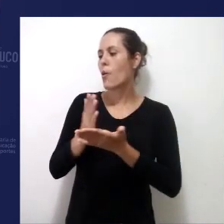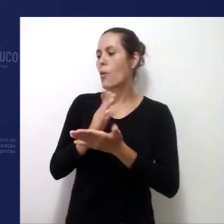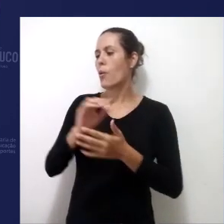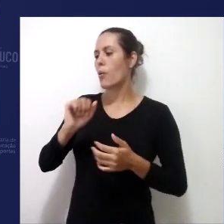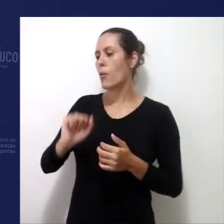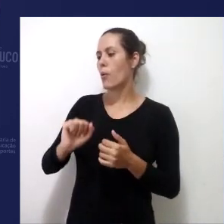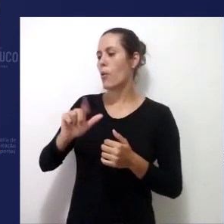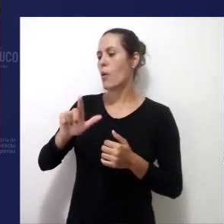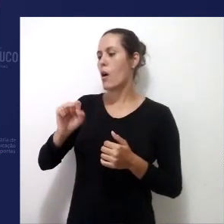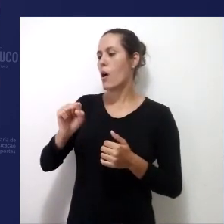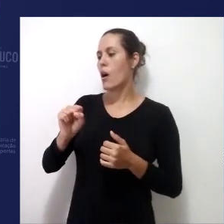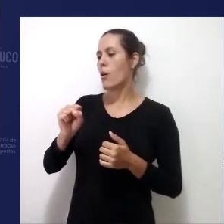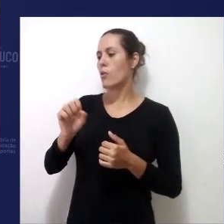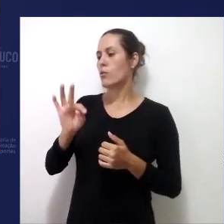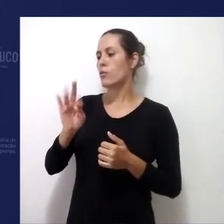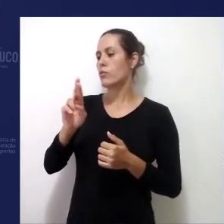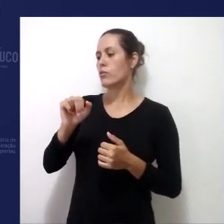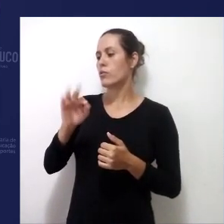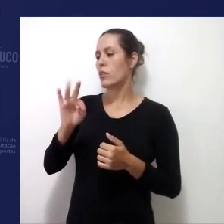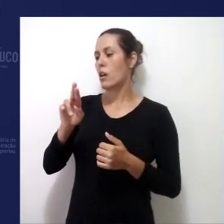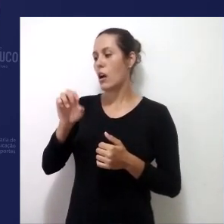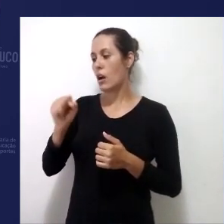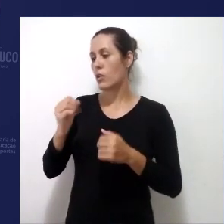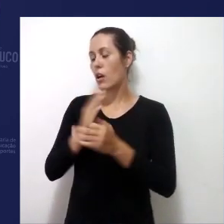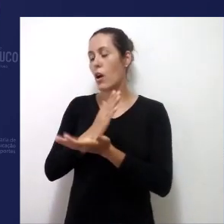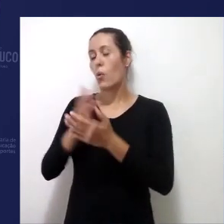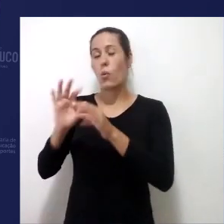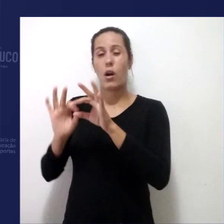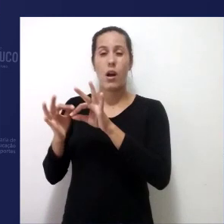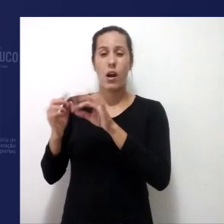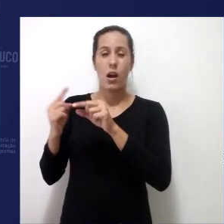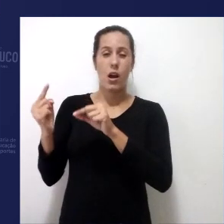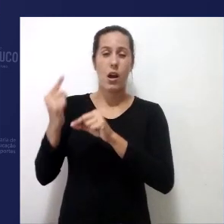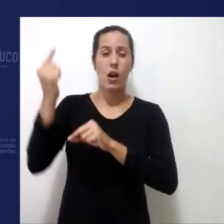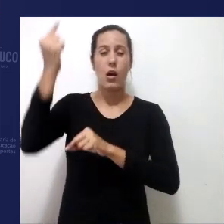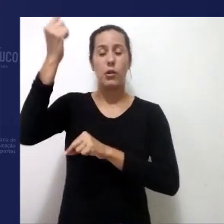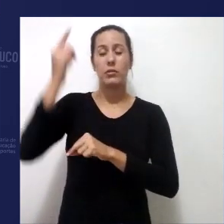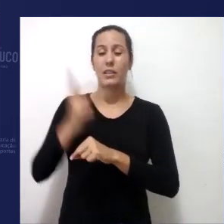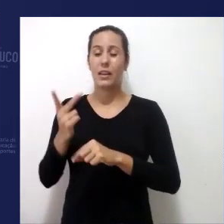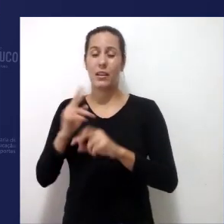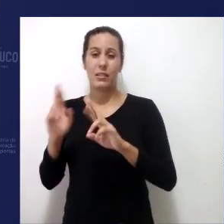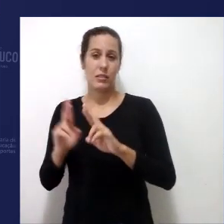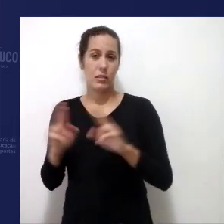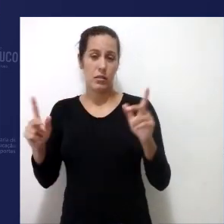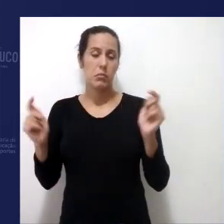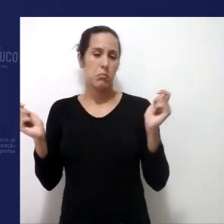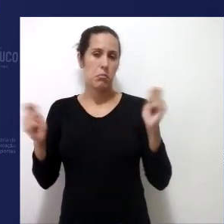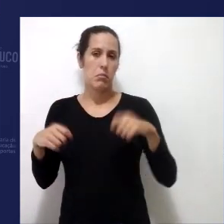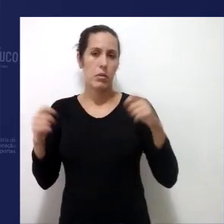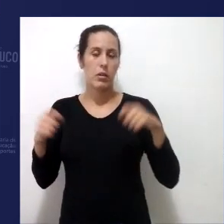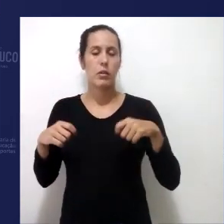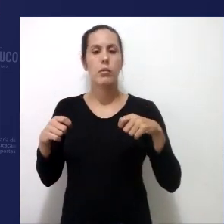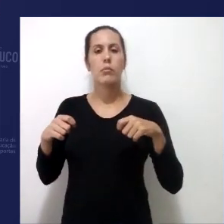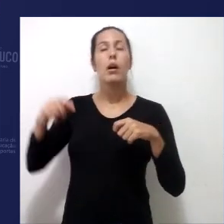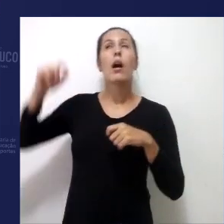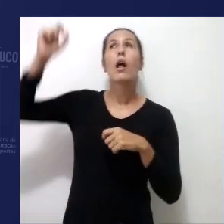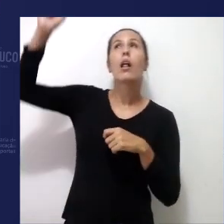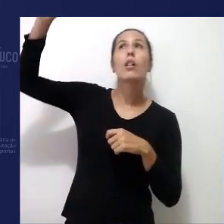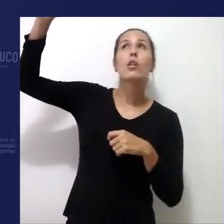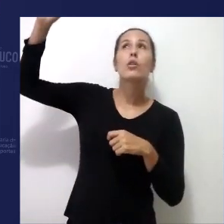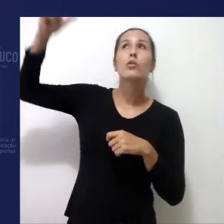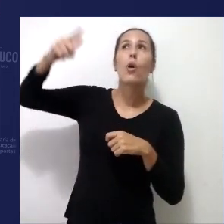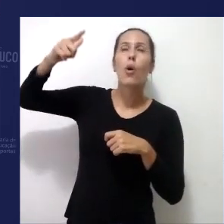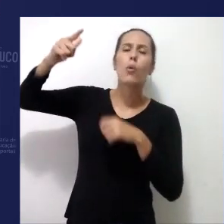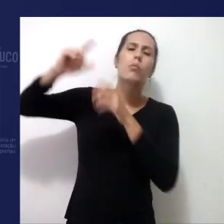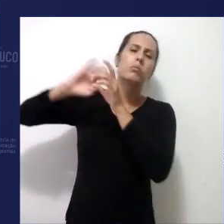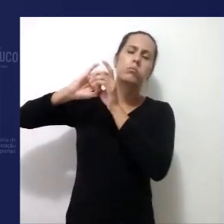as alstratus, que são nuvens ainda mais altas e que, ao contrário das estratos, vão permitir a passagem da luz